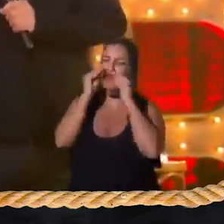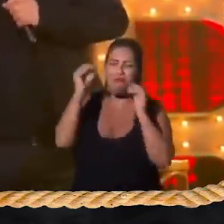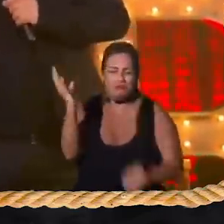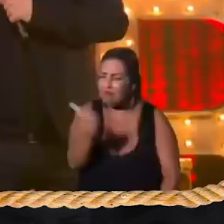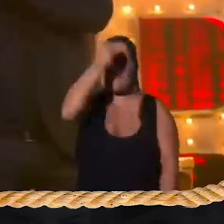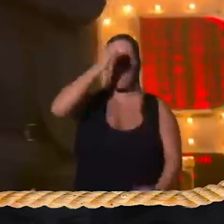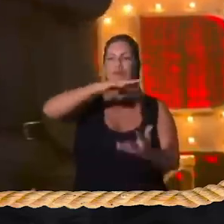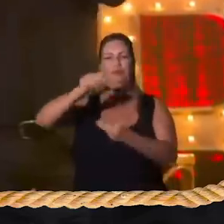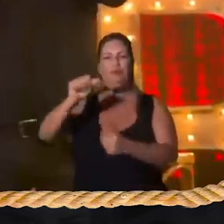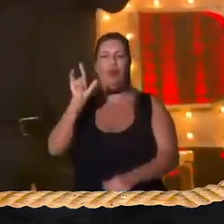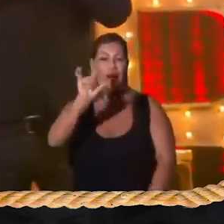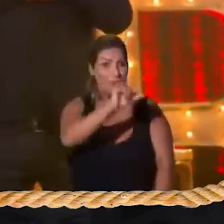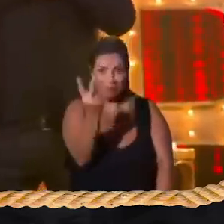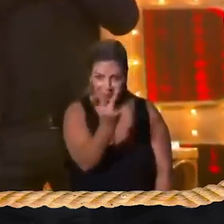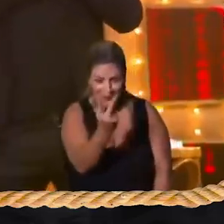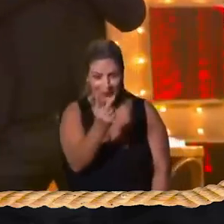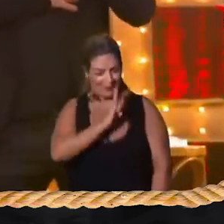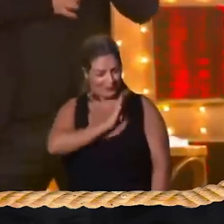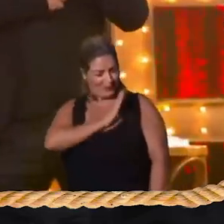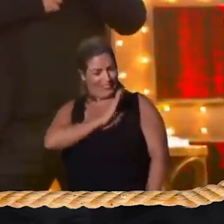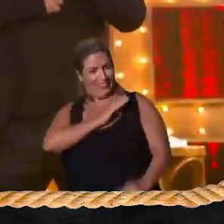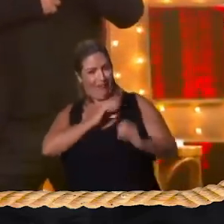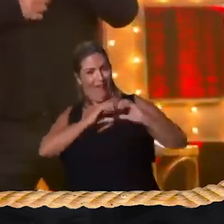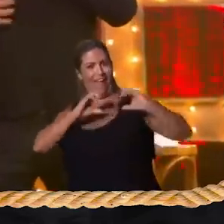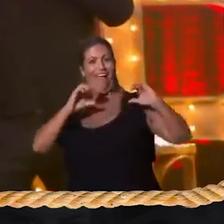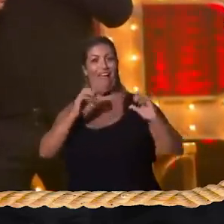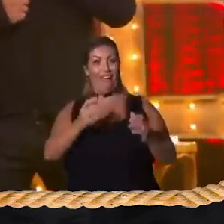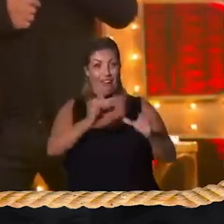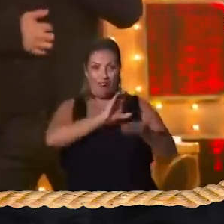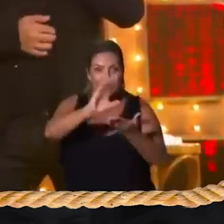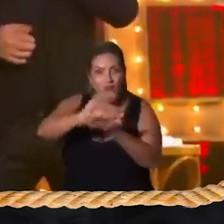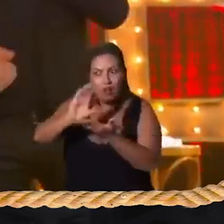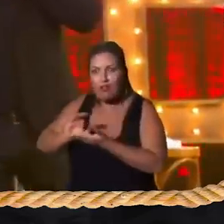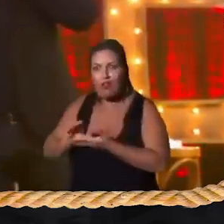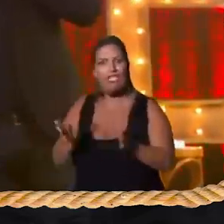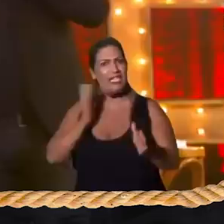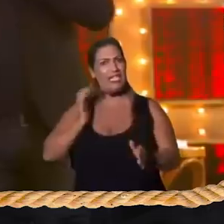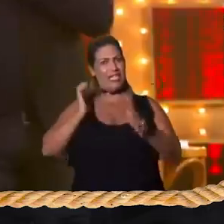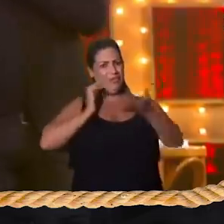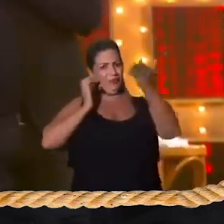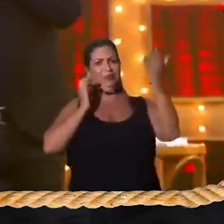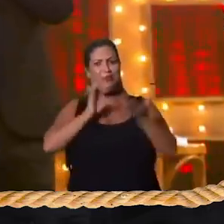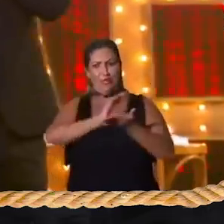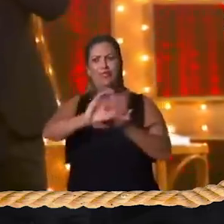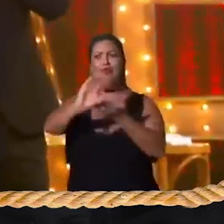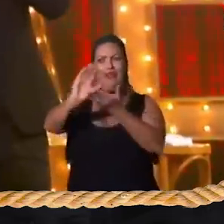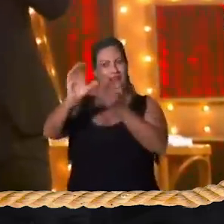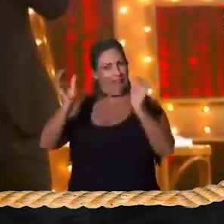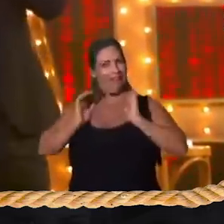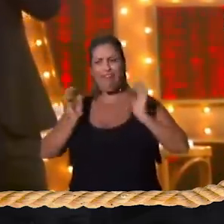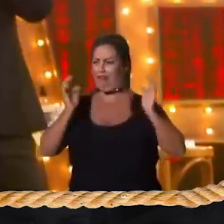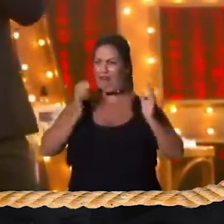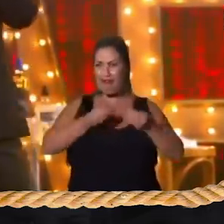mundo, amamos vocês, são os coração grande, ó, faça doação pra nós aí, Ratinho. Ratinho, você tá podre de rico. Manda, você não puder doar, empresta pra nós aqui. Manda